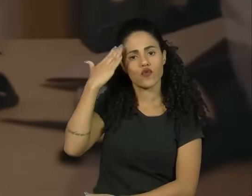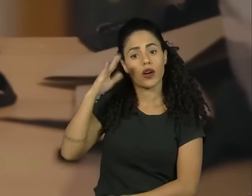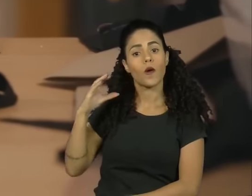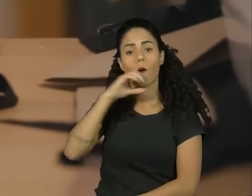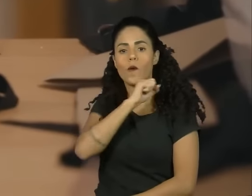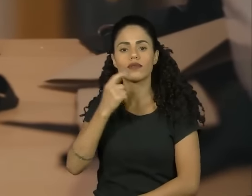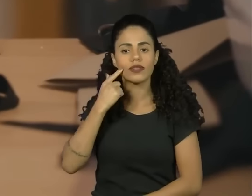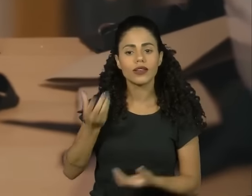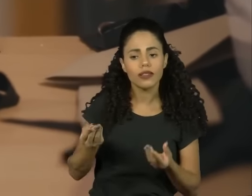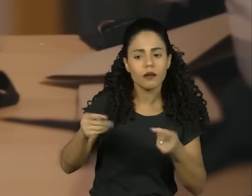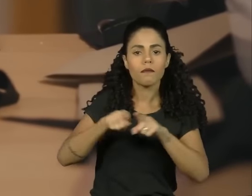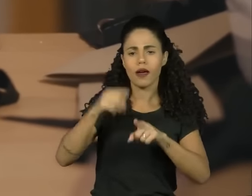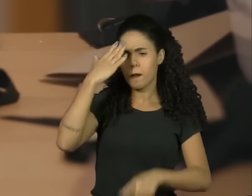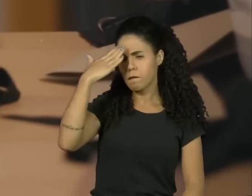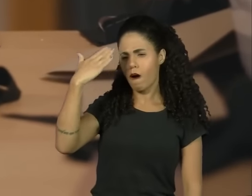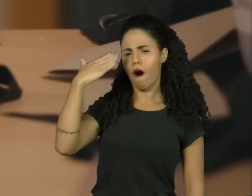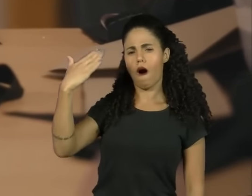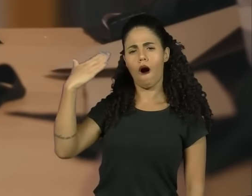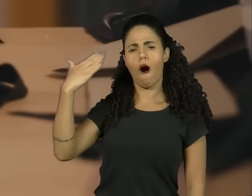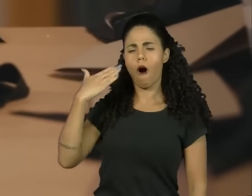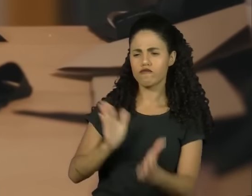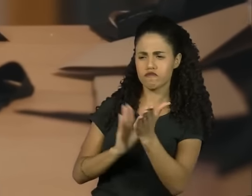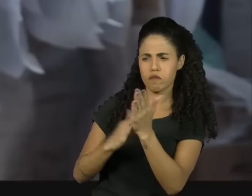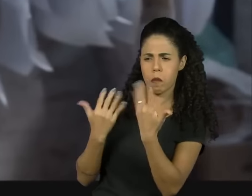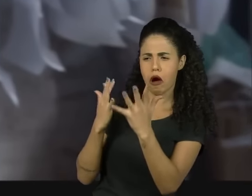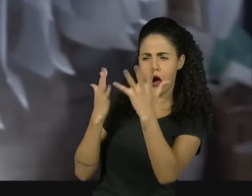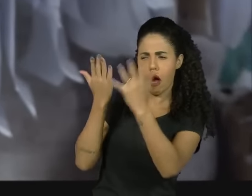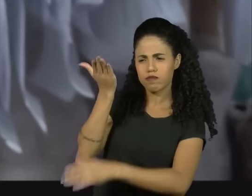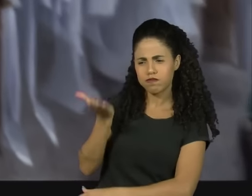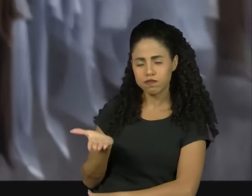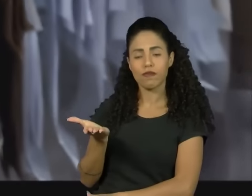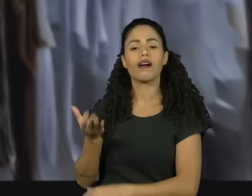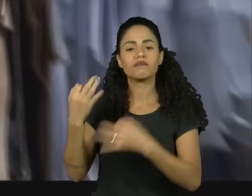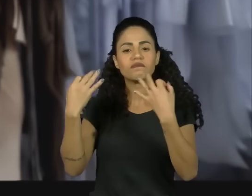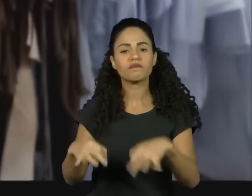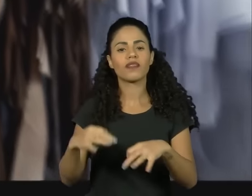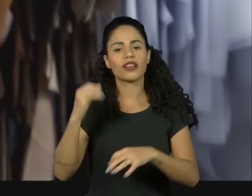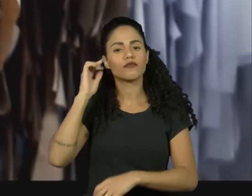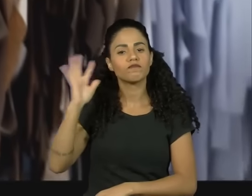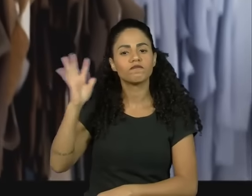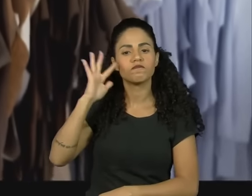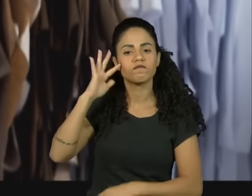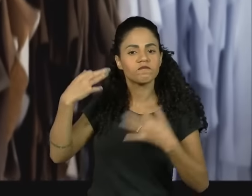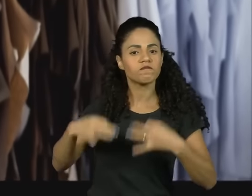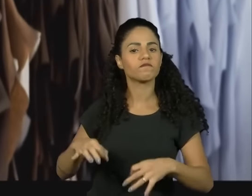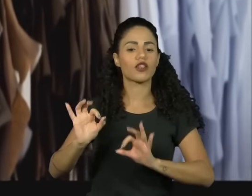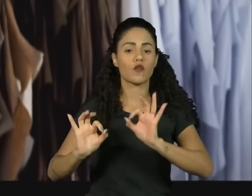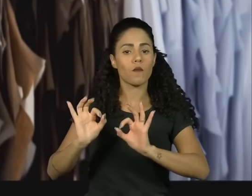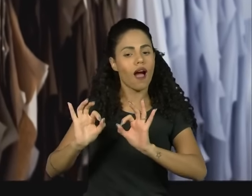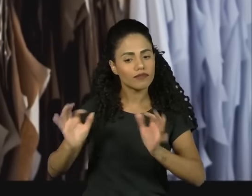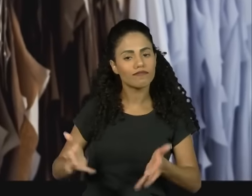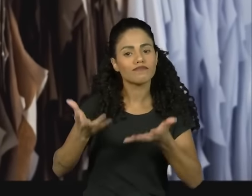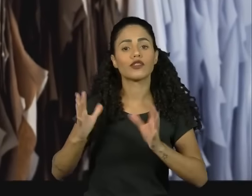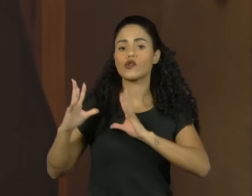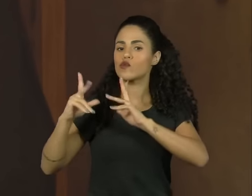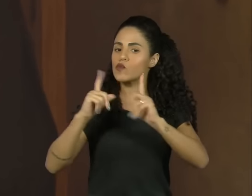e se tornou reconhecida e admirada como uma verdadeira pensadora da moda e dos